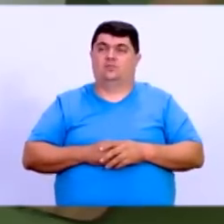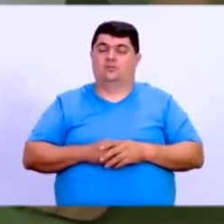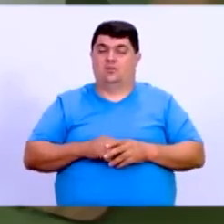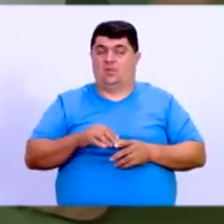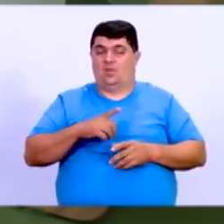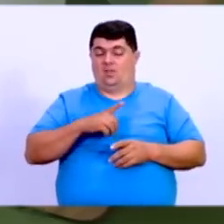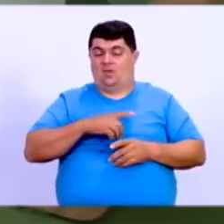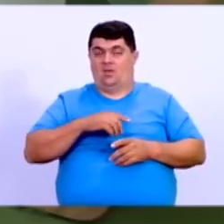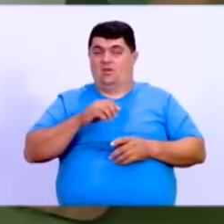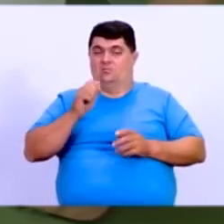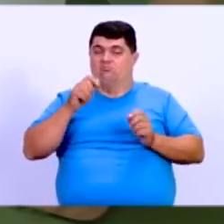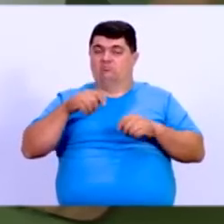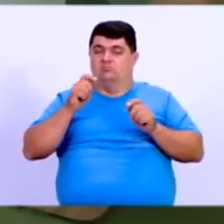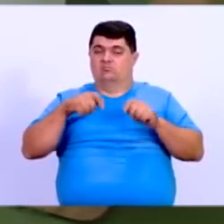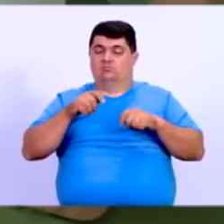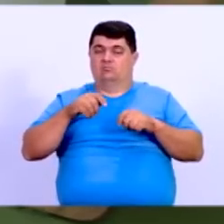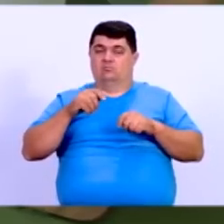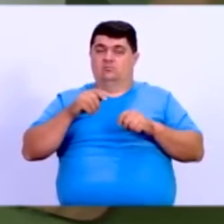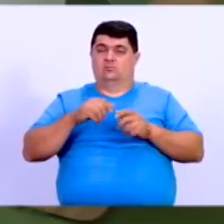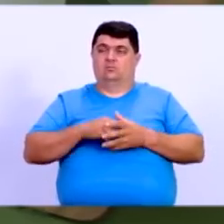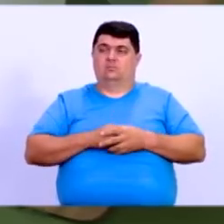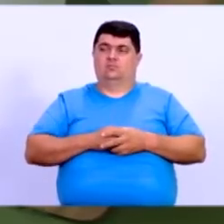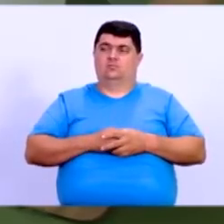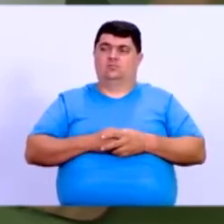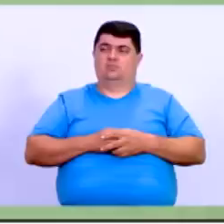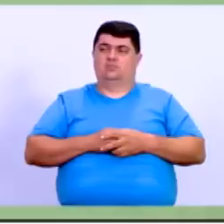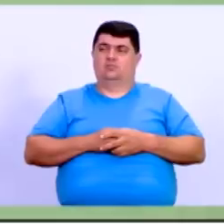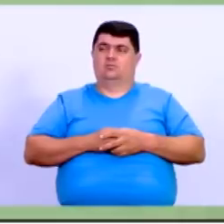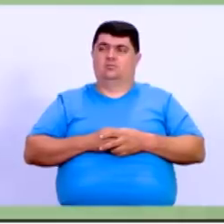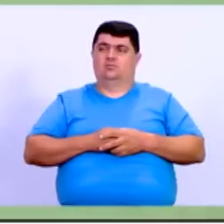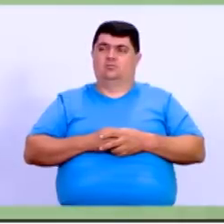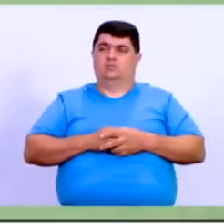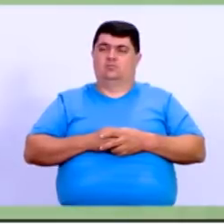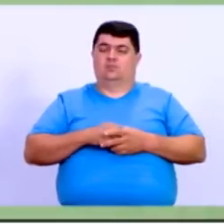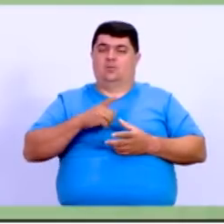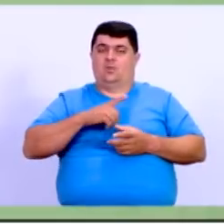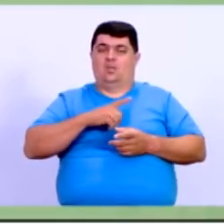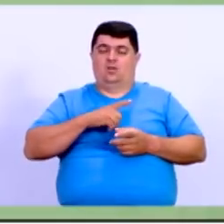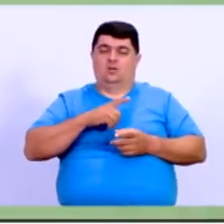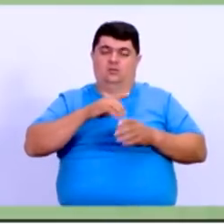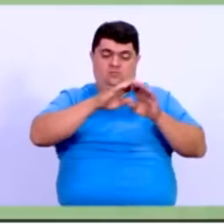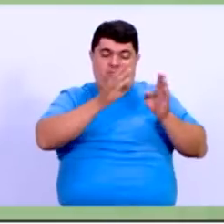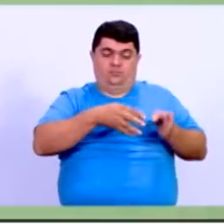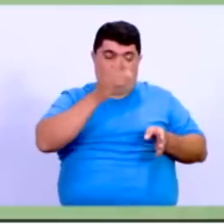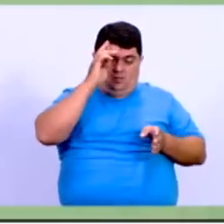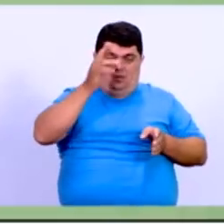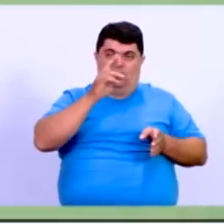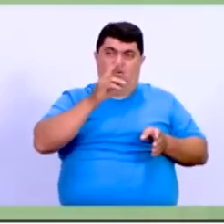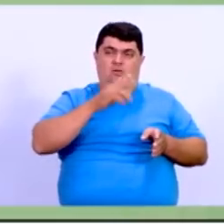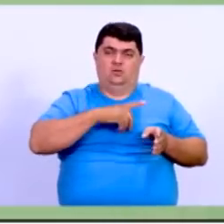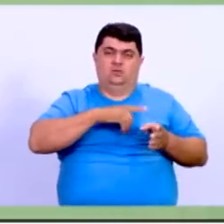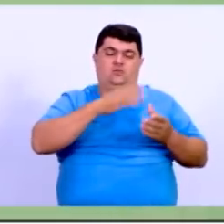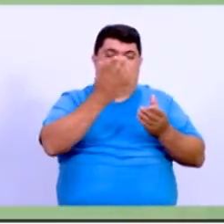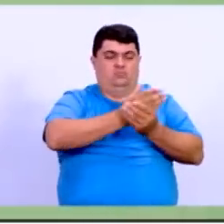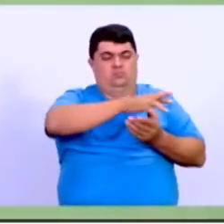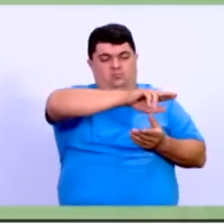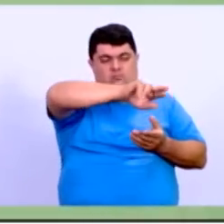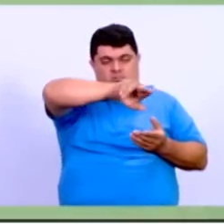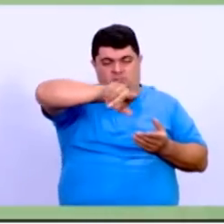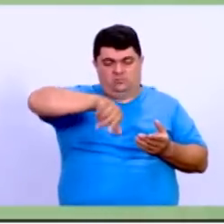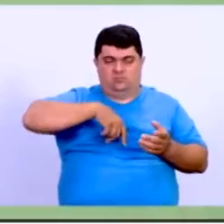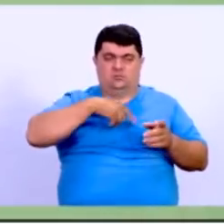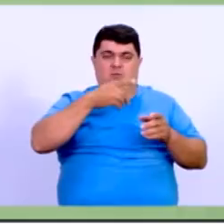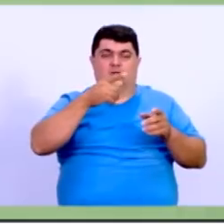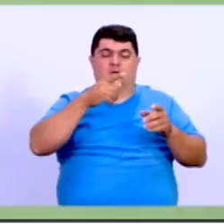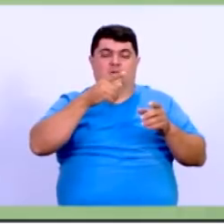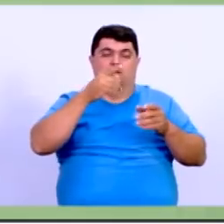né? Muito bem, pessoal. Olha só. Além do servidor de autenticação de usuários, nós temos aí o servidor de arquivos, servidor